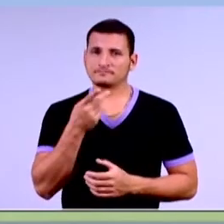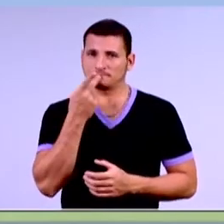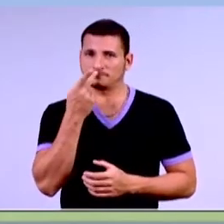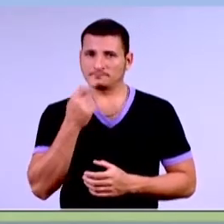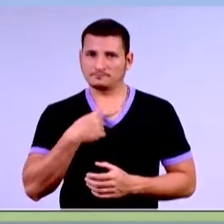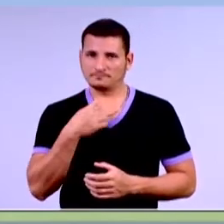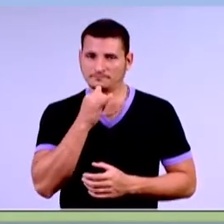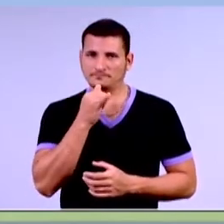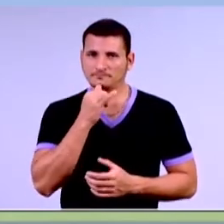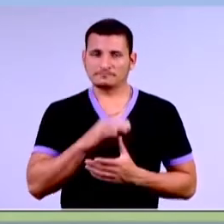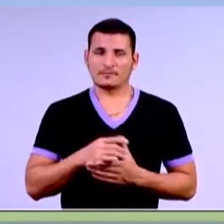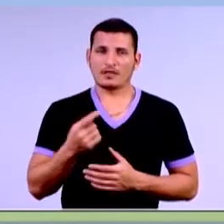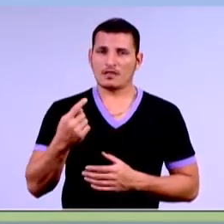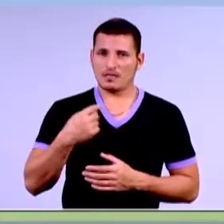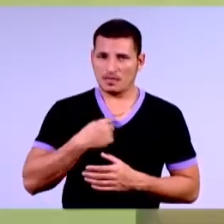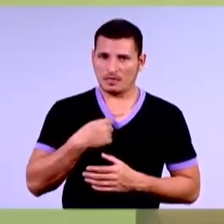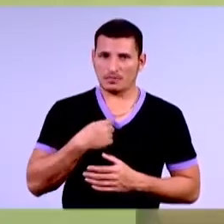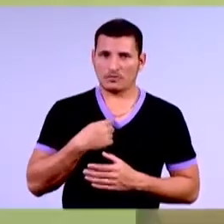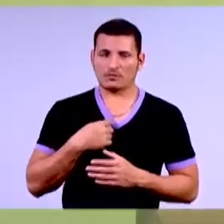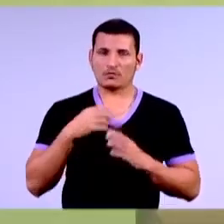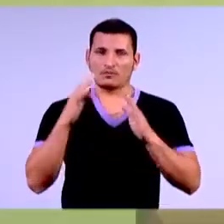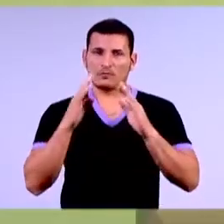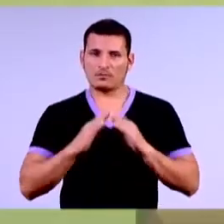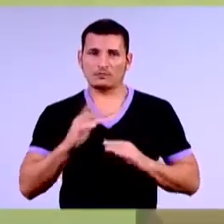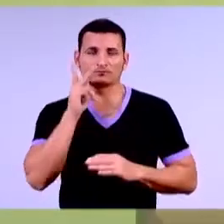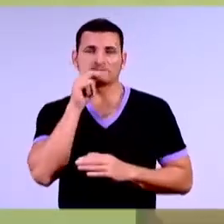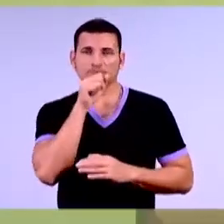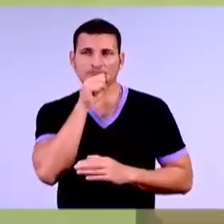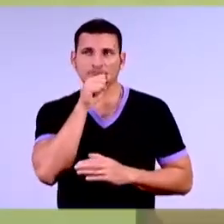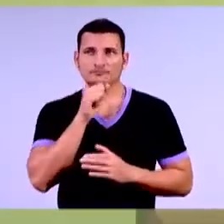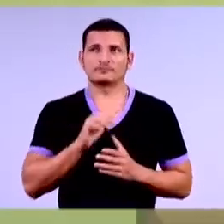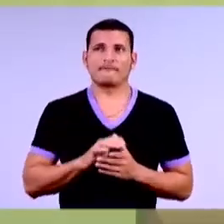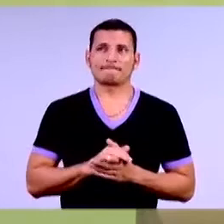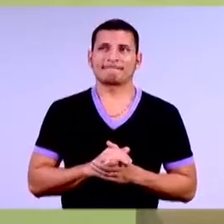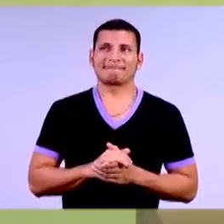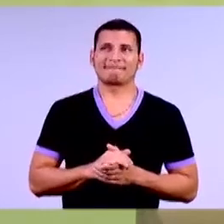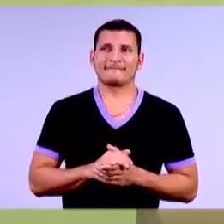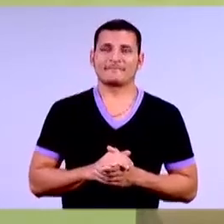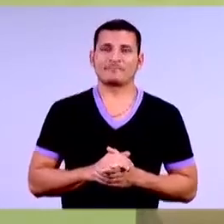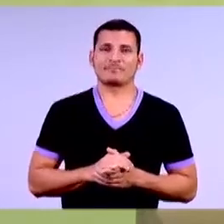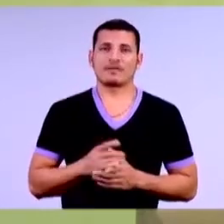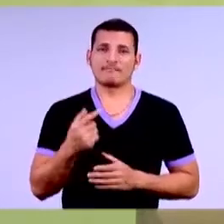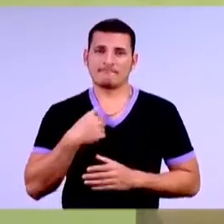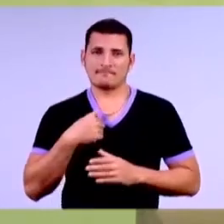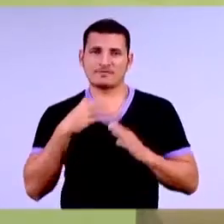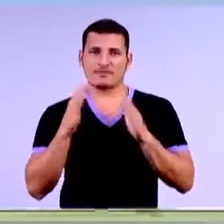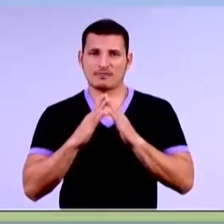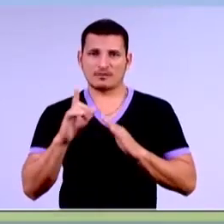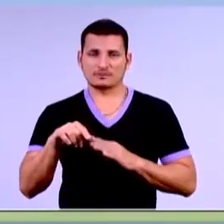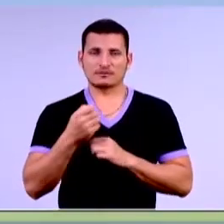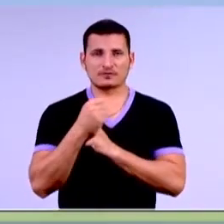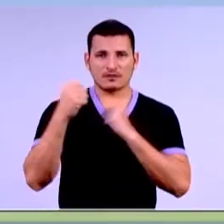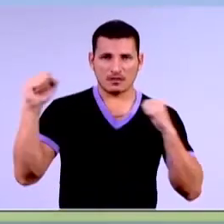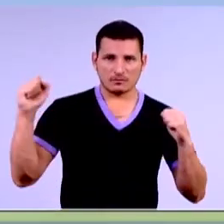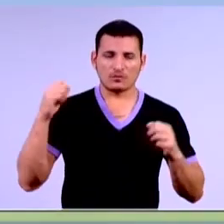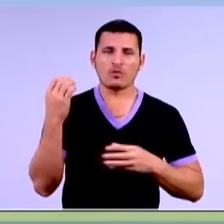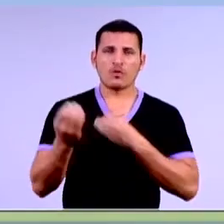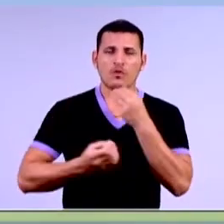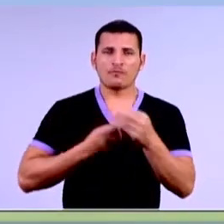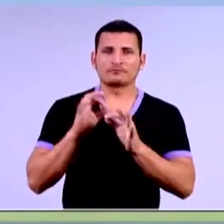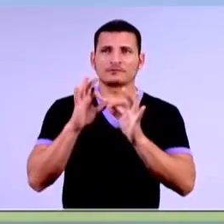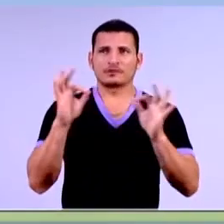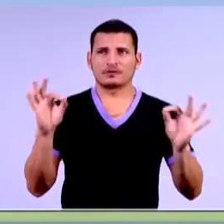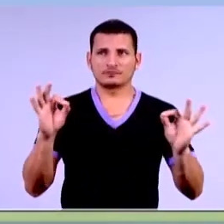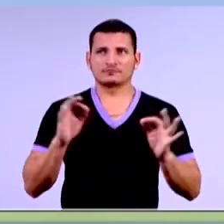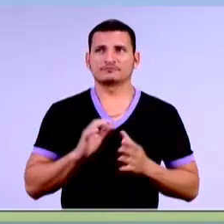moro em porto velho minha casa é grande então como eu diria essa frase